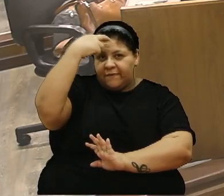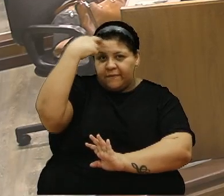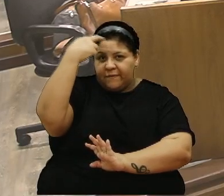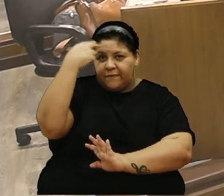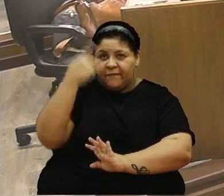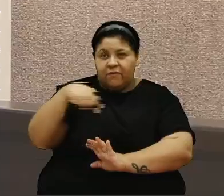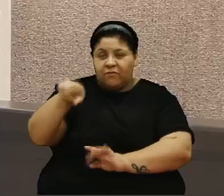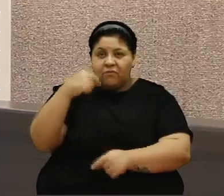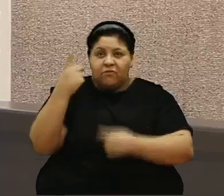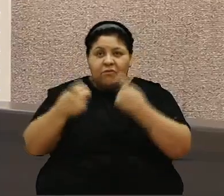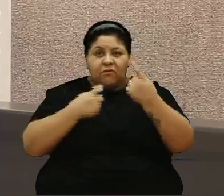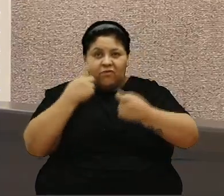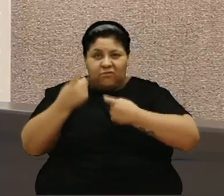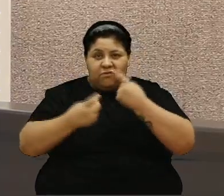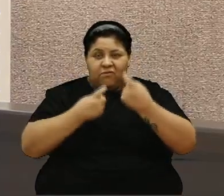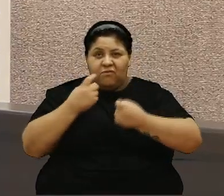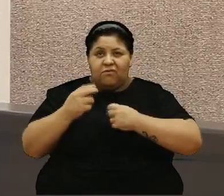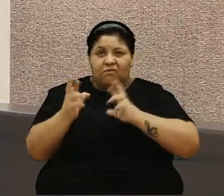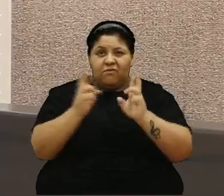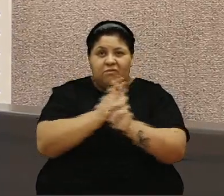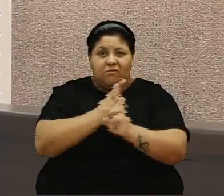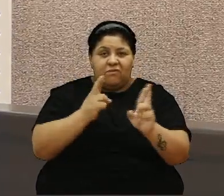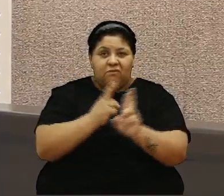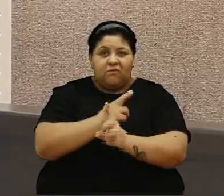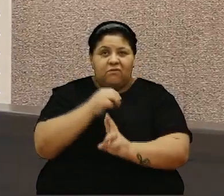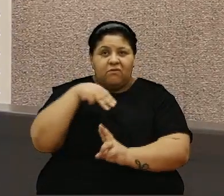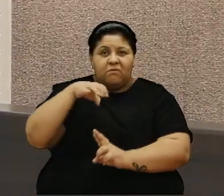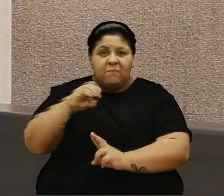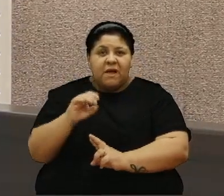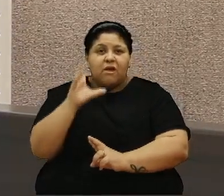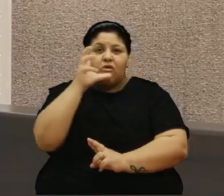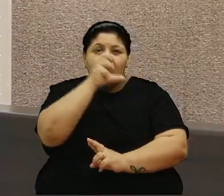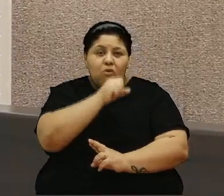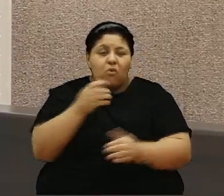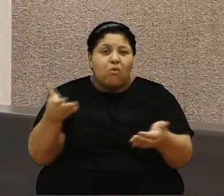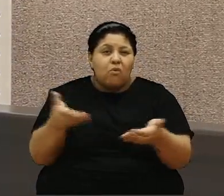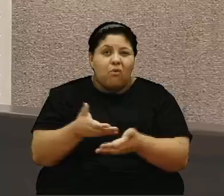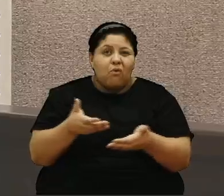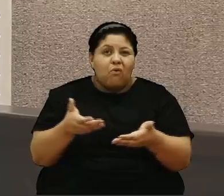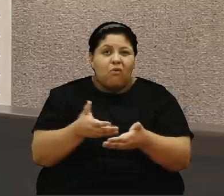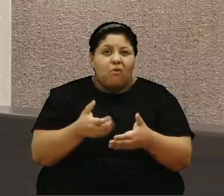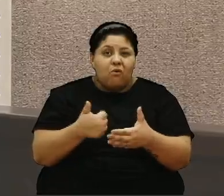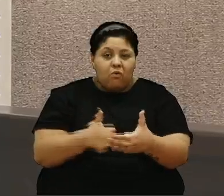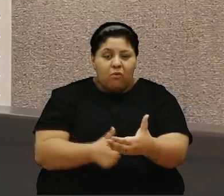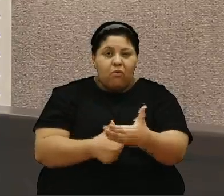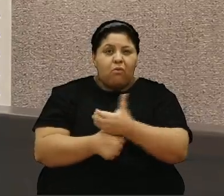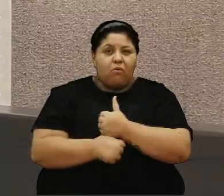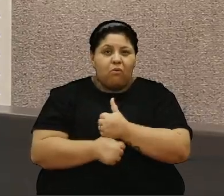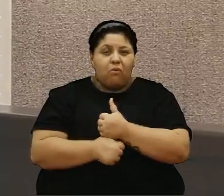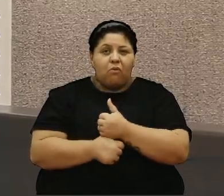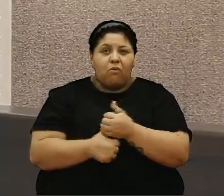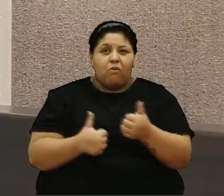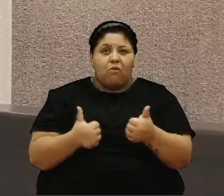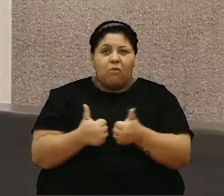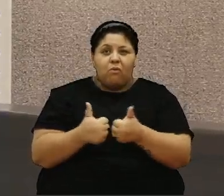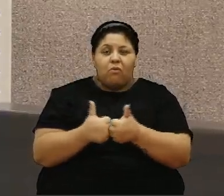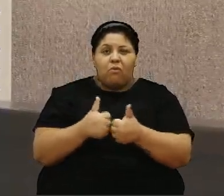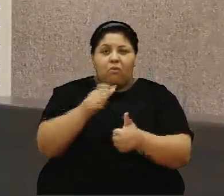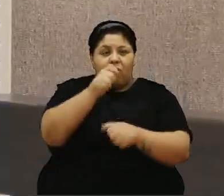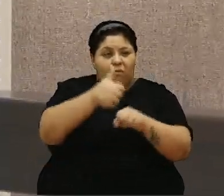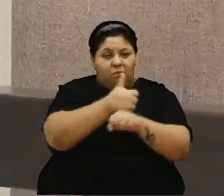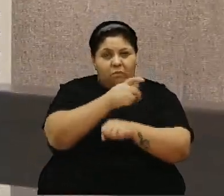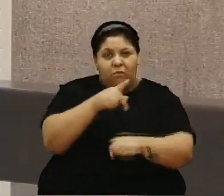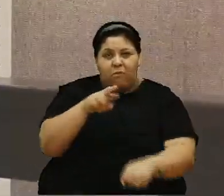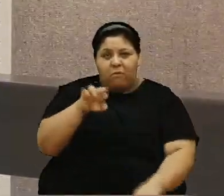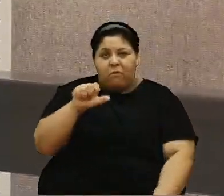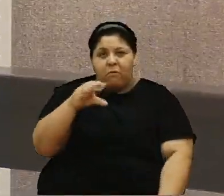nossa preocupação uníssona, né, com relação ao Maio Laranja. Fiz questão de trazer hoje o pessoal do Conselho Tutelar, por meio da conselheira Priscila Vilas Boas, para falar